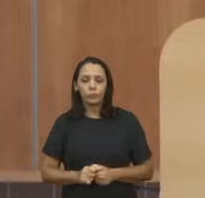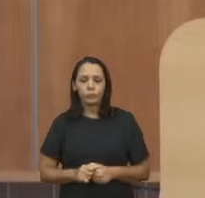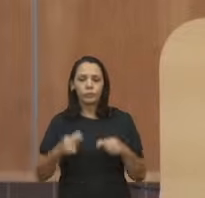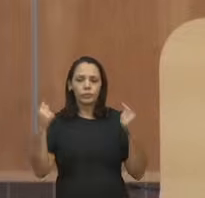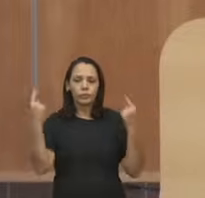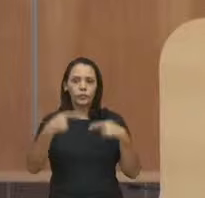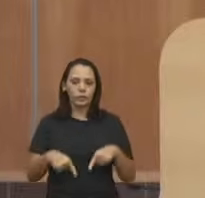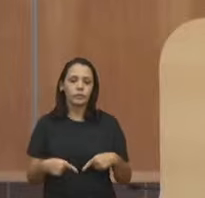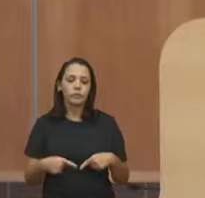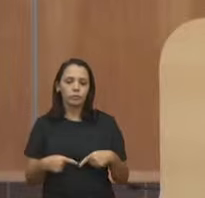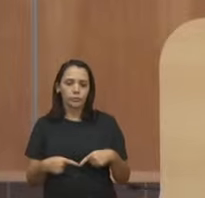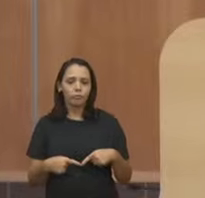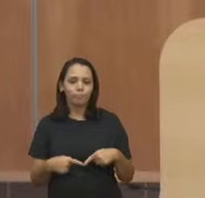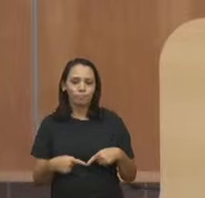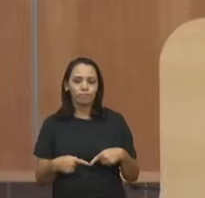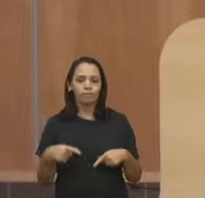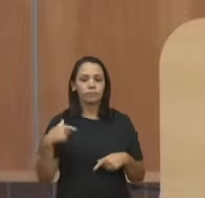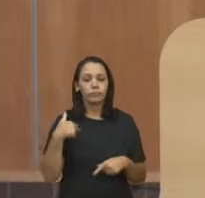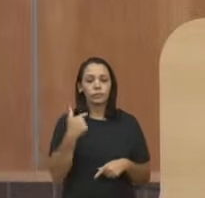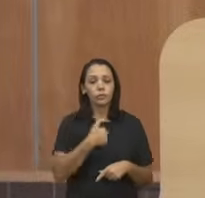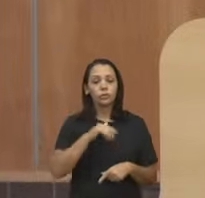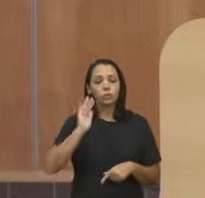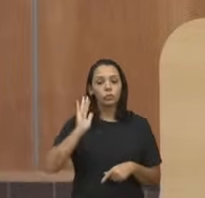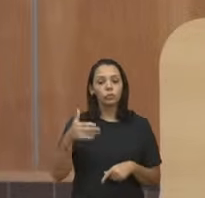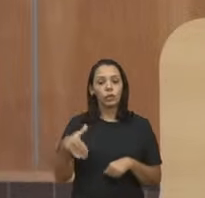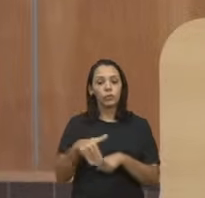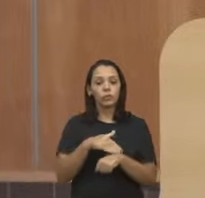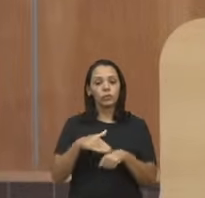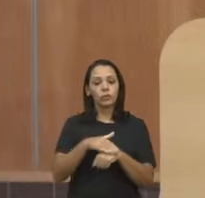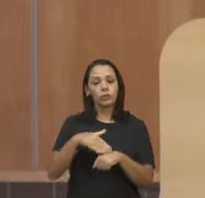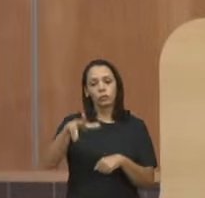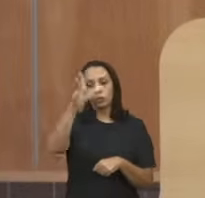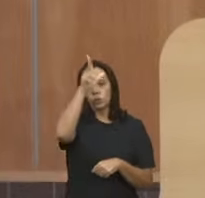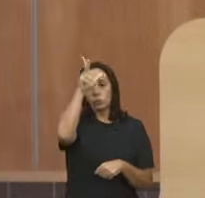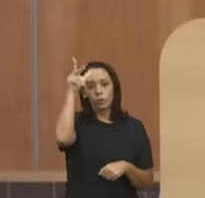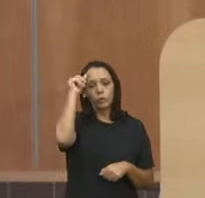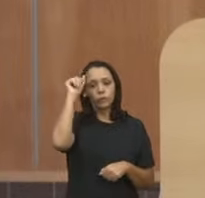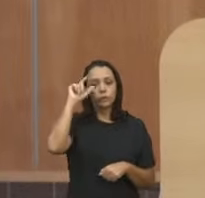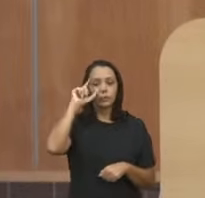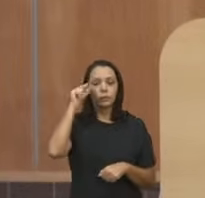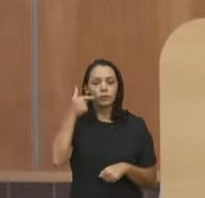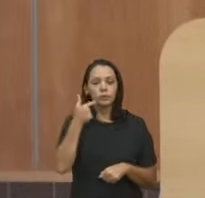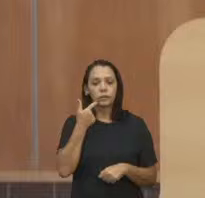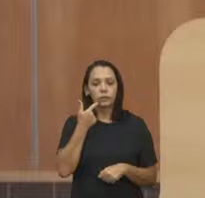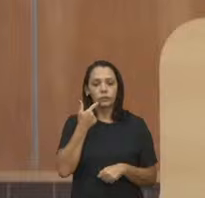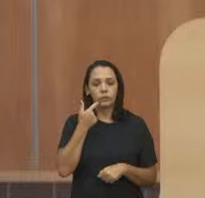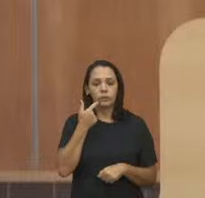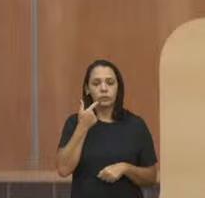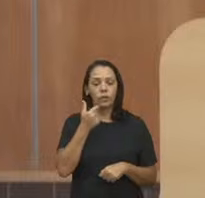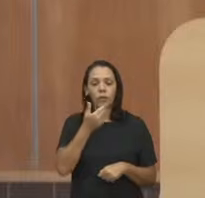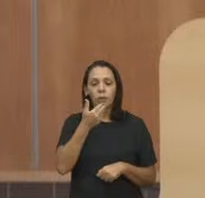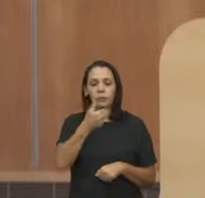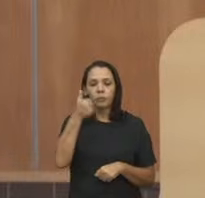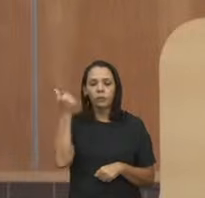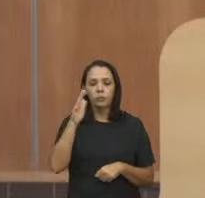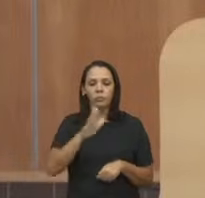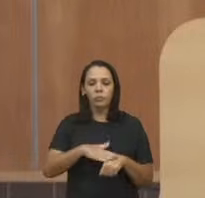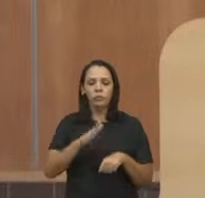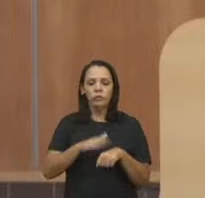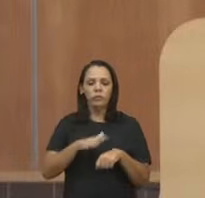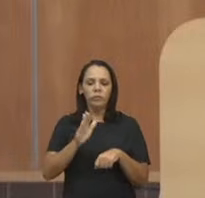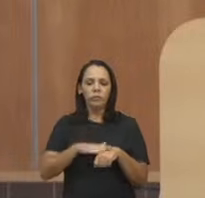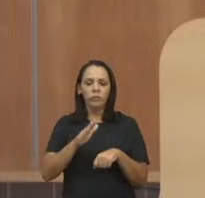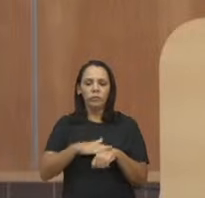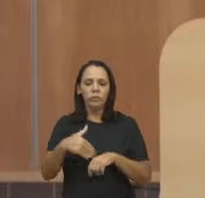conversando muito com o prefeito Celso Florencio em relação à zona rural da nossa cidade, para que a gente possa melhorar cada dia mais